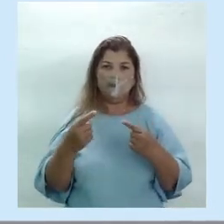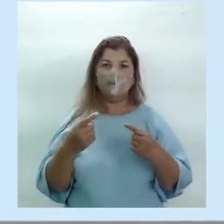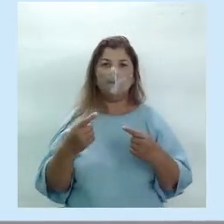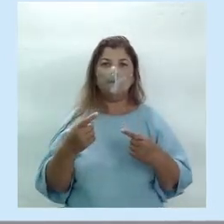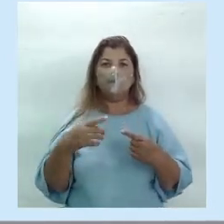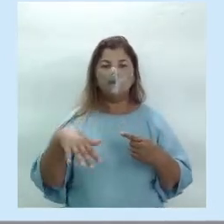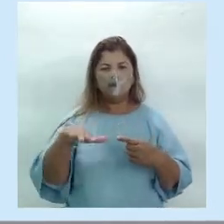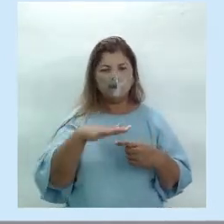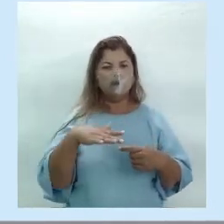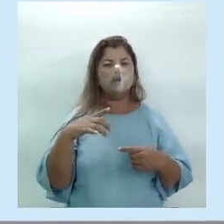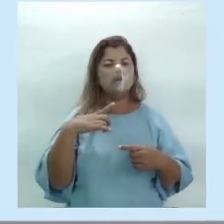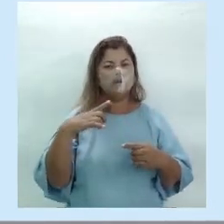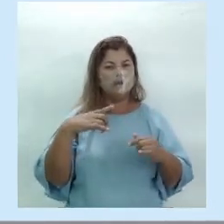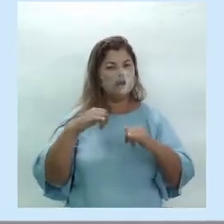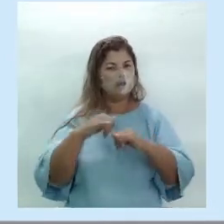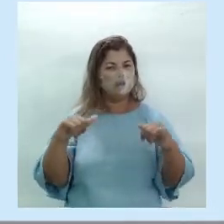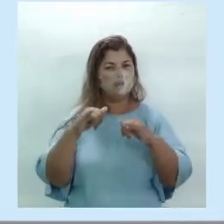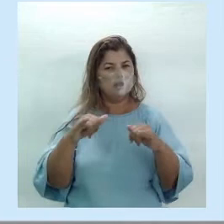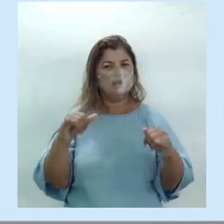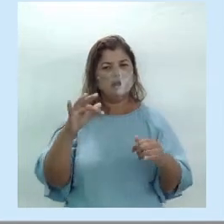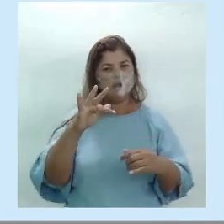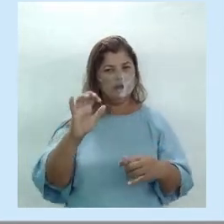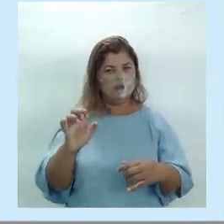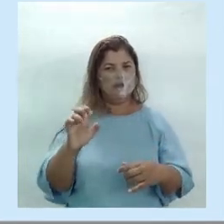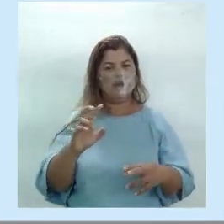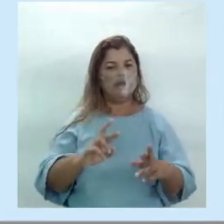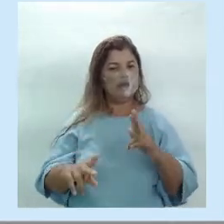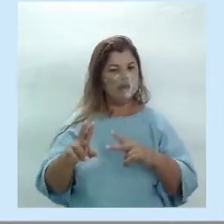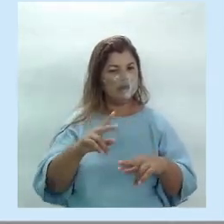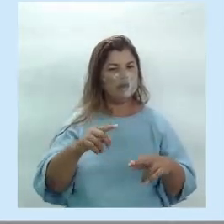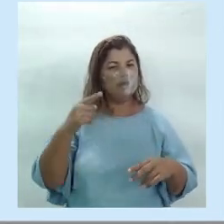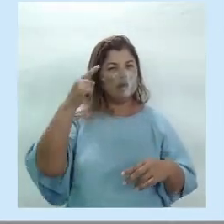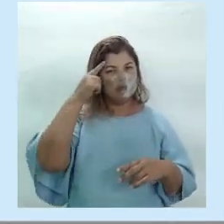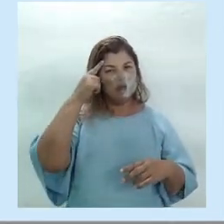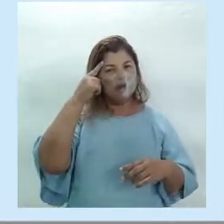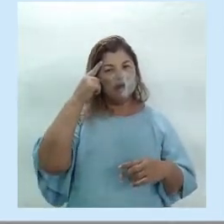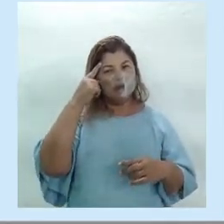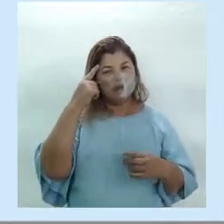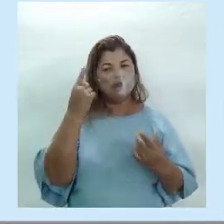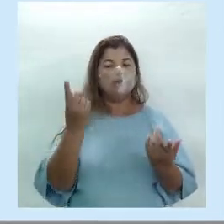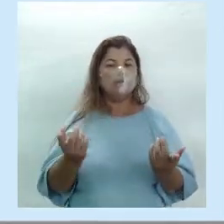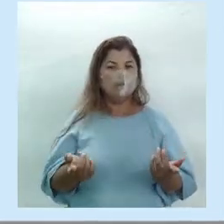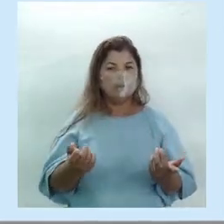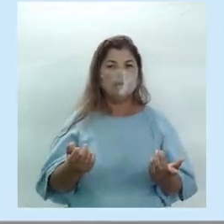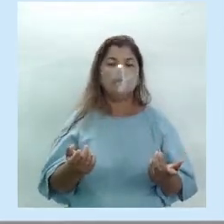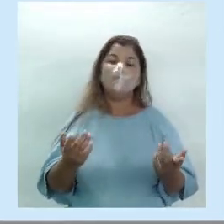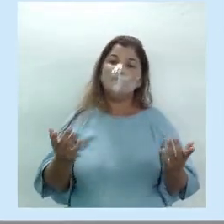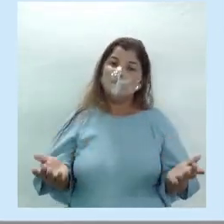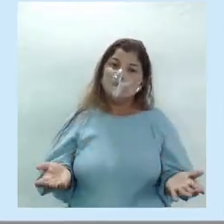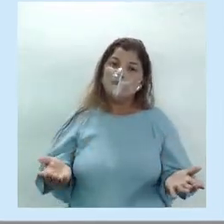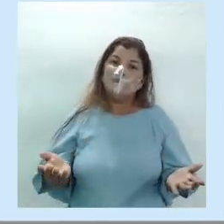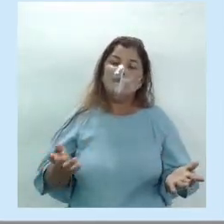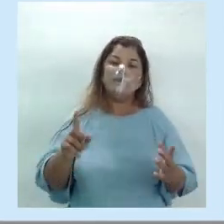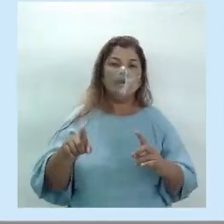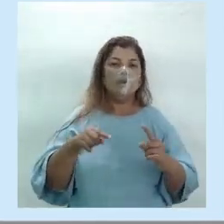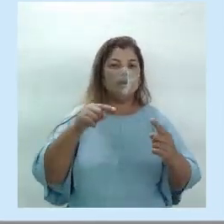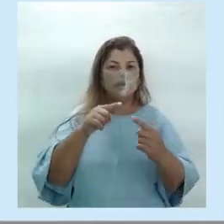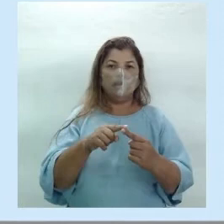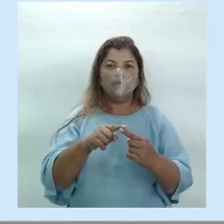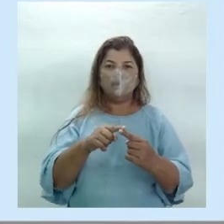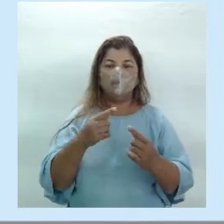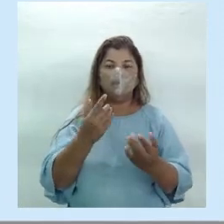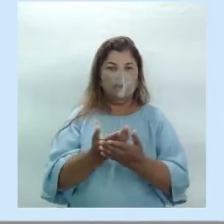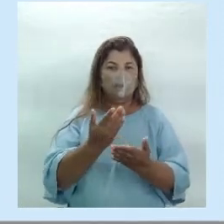temos a capacidade de dialogar com aquele que professa uma fé, um pensamento diferente do meu e do